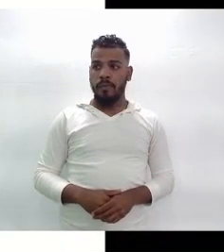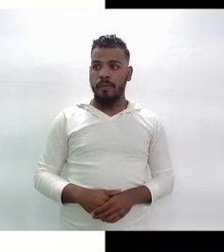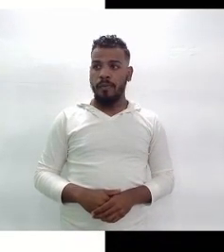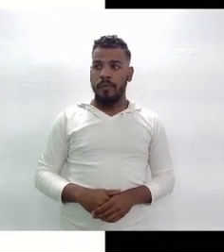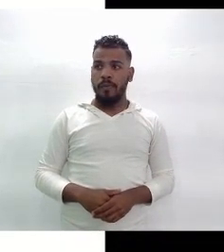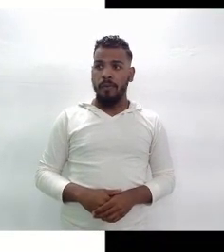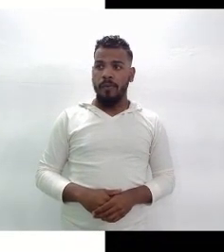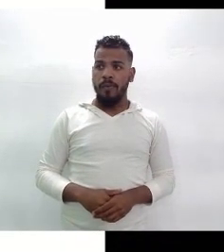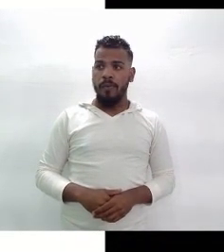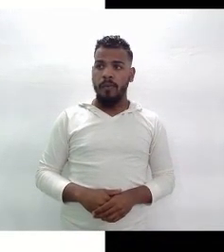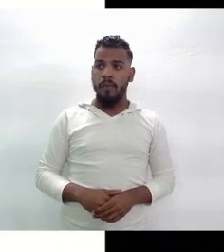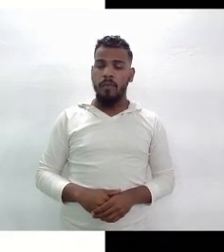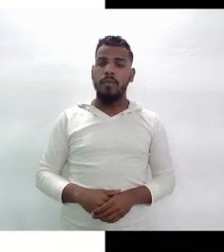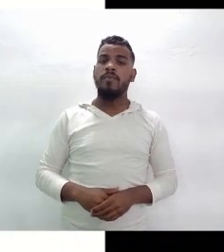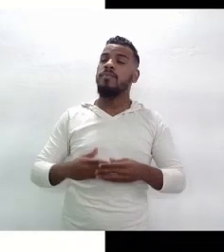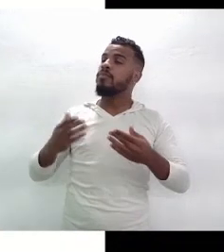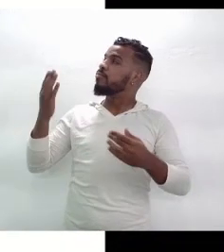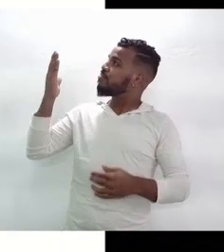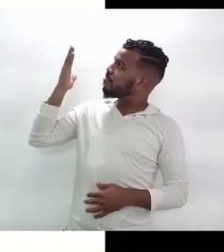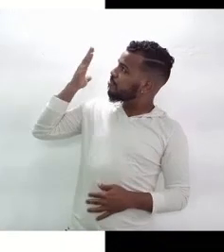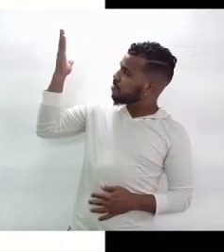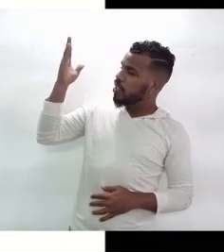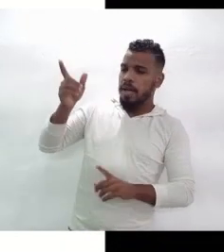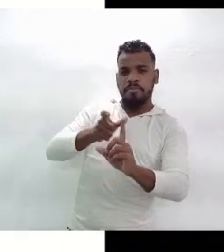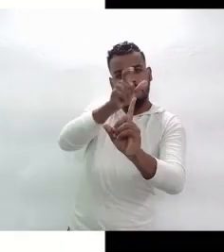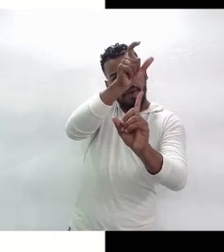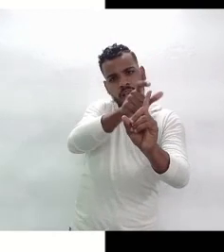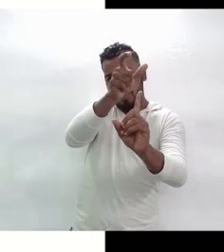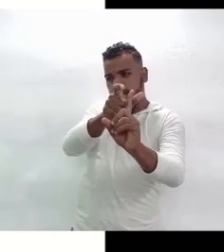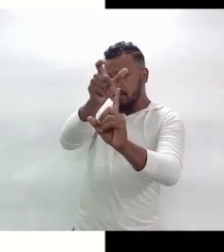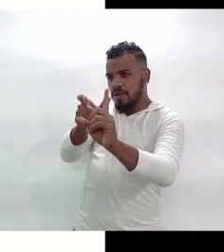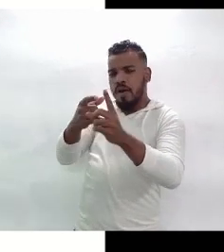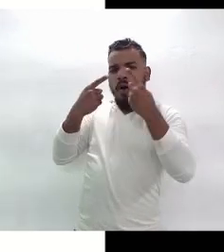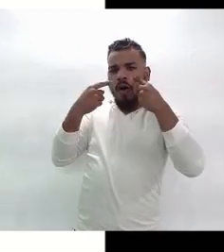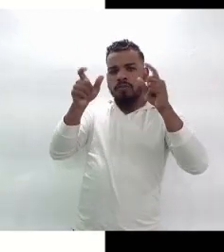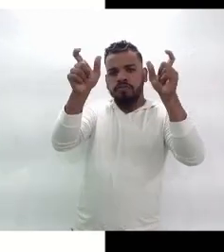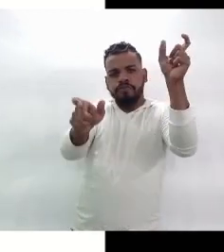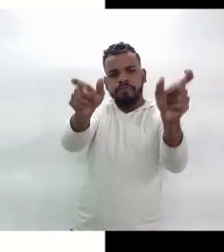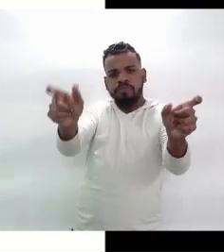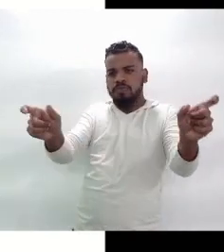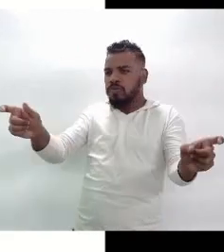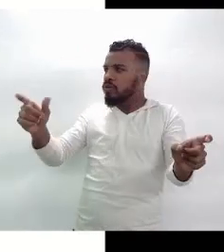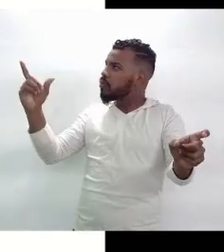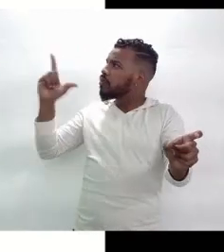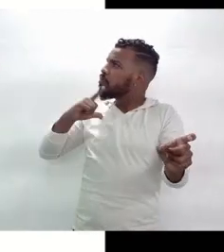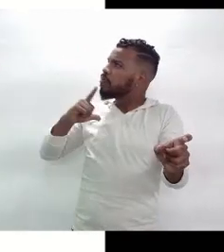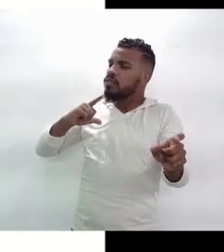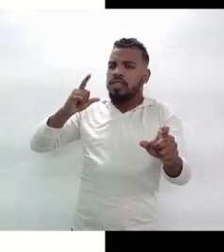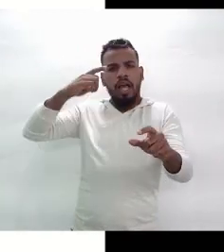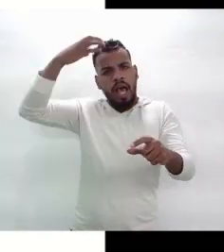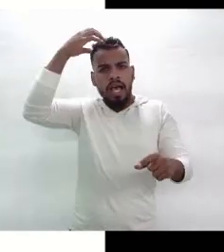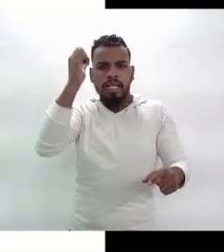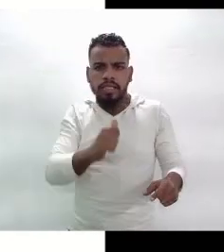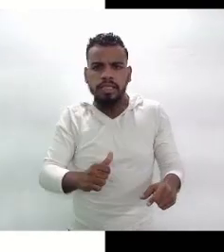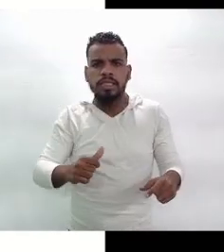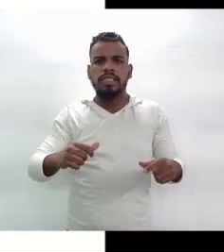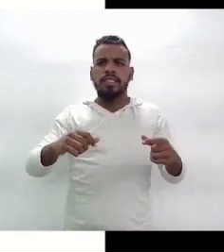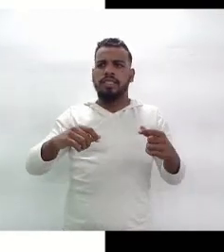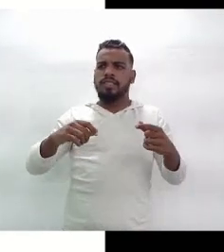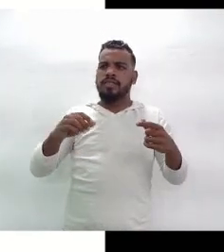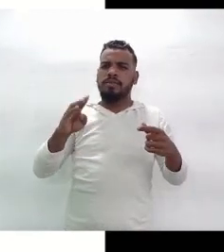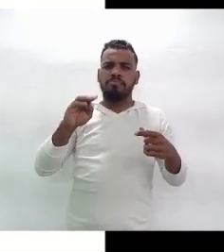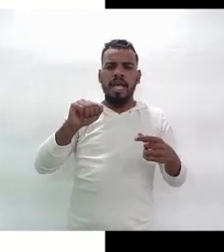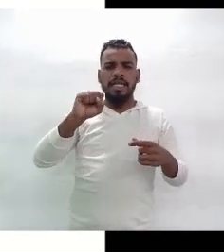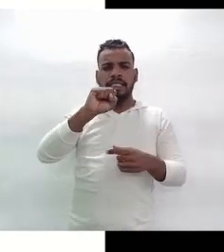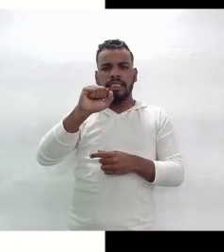aí, na tela, tem todos os personagens que você pode observar do maracatu, como Dama do Passo, Rainha, Vassalo,